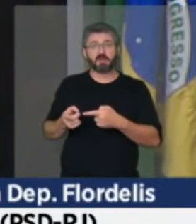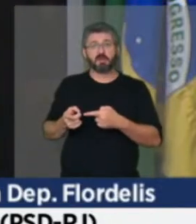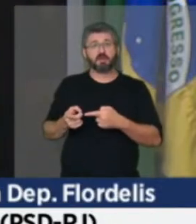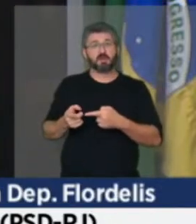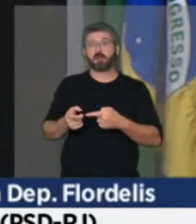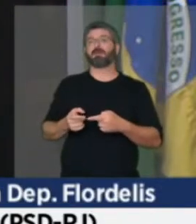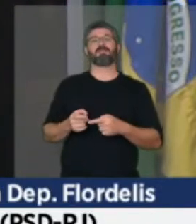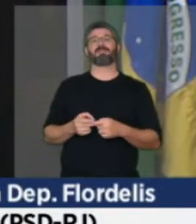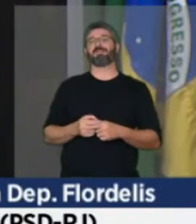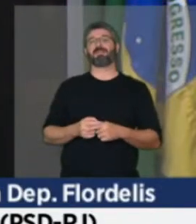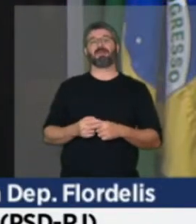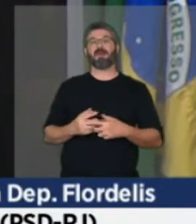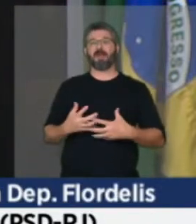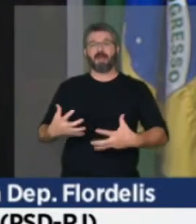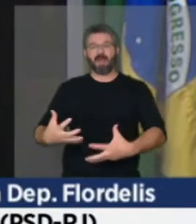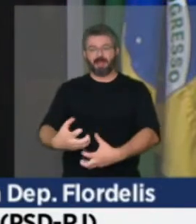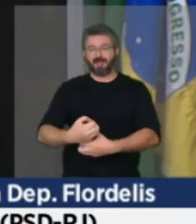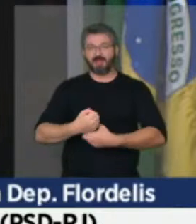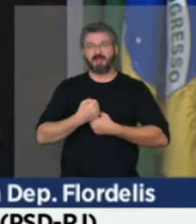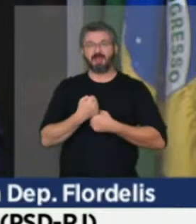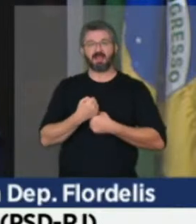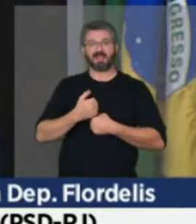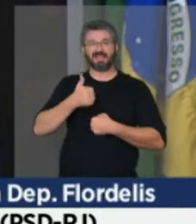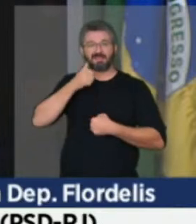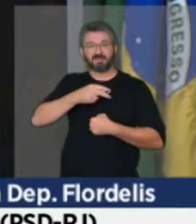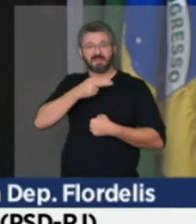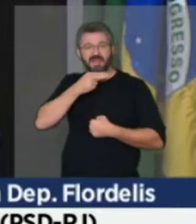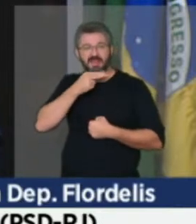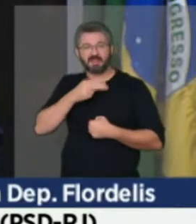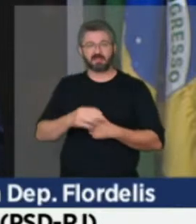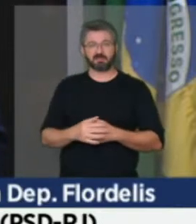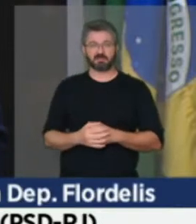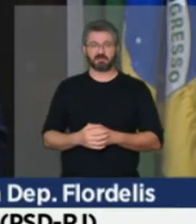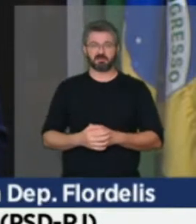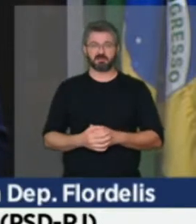esse homem agarrava as próprias netas,